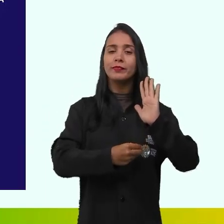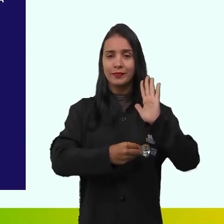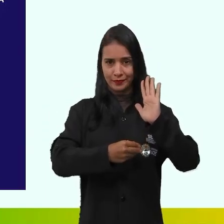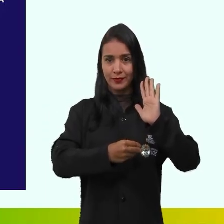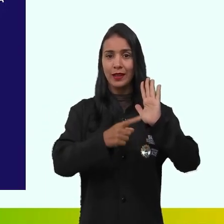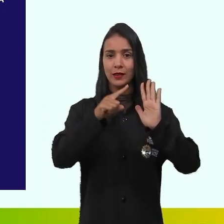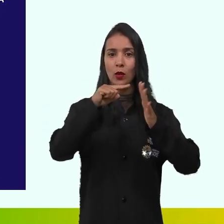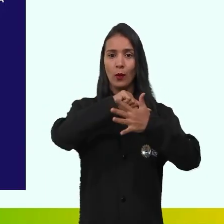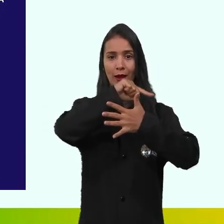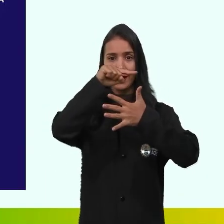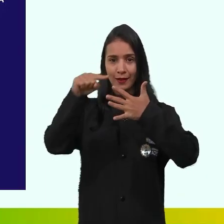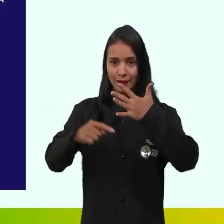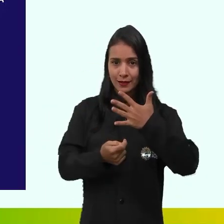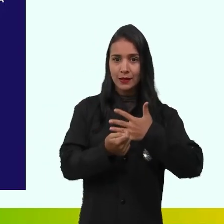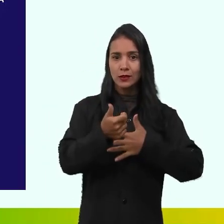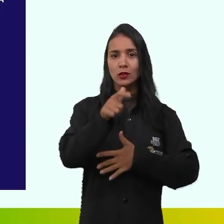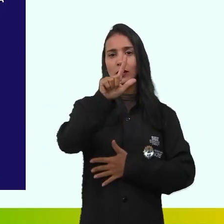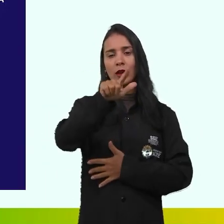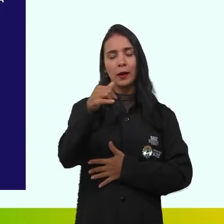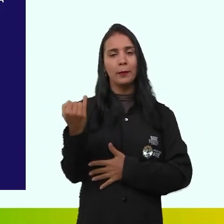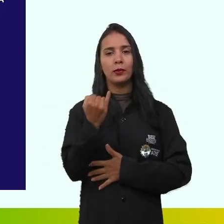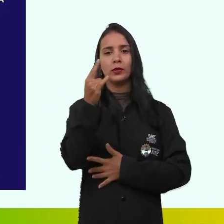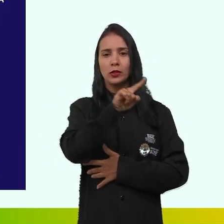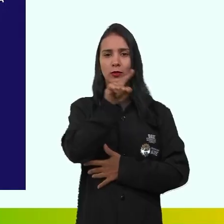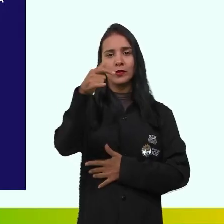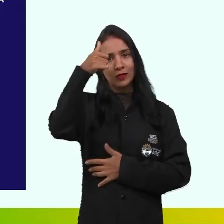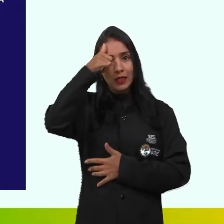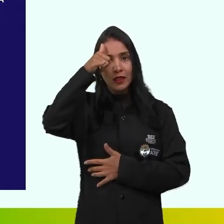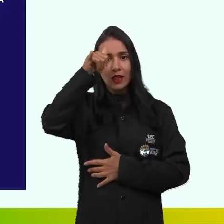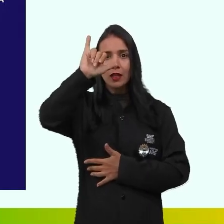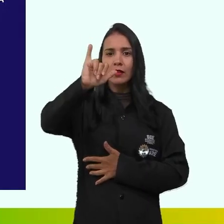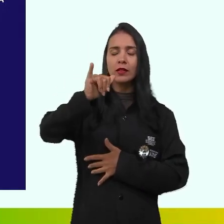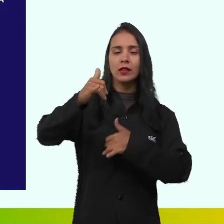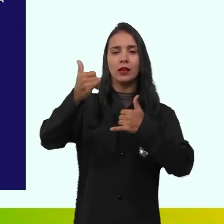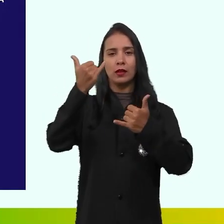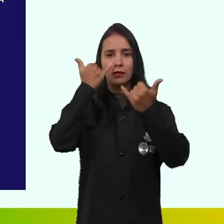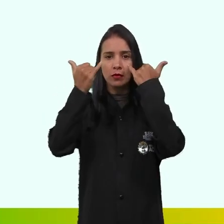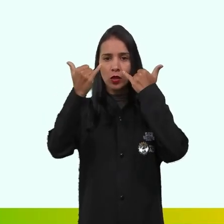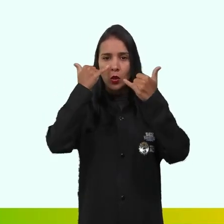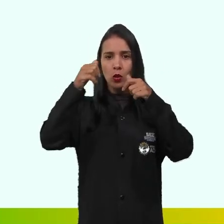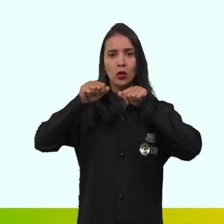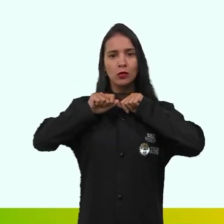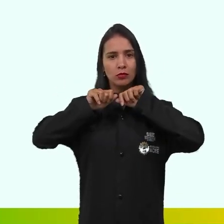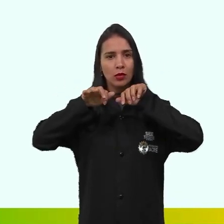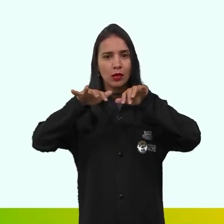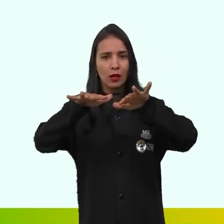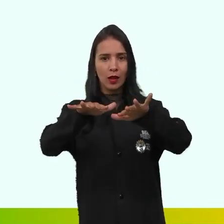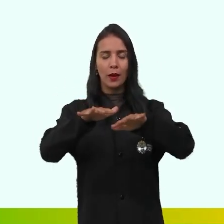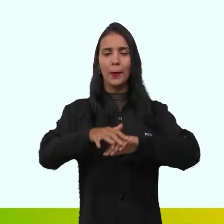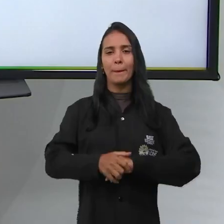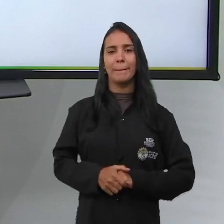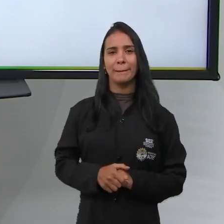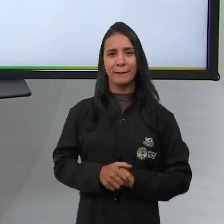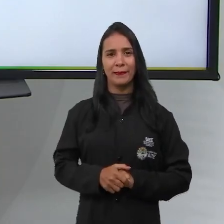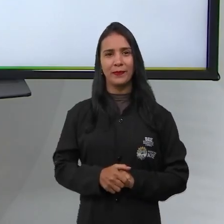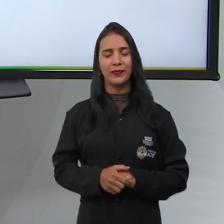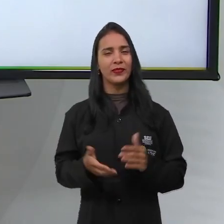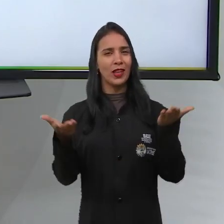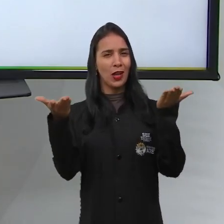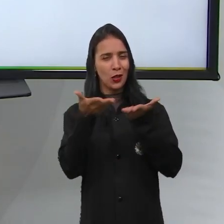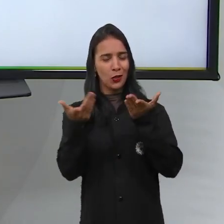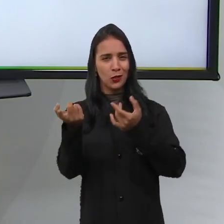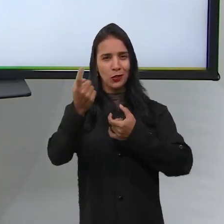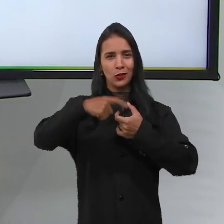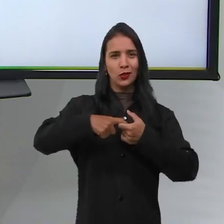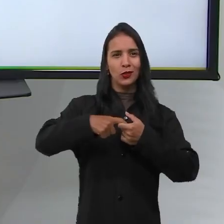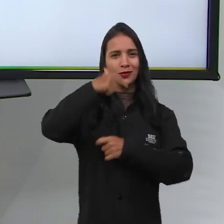informações falsas e venha aí a prejudicar o direito de outros, tá certo, pessoal? Agora, volta aqui